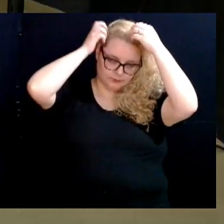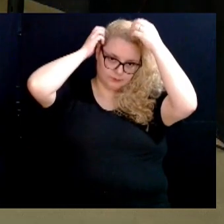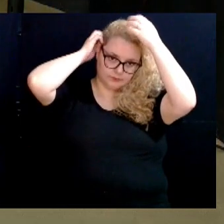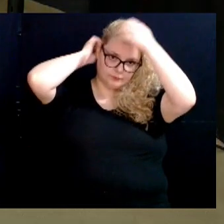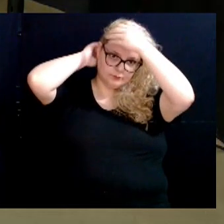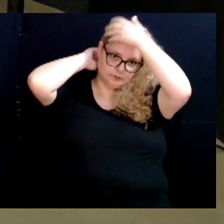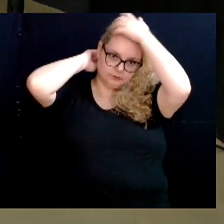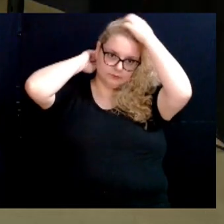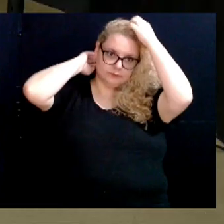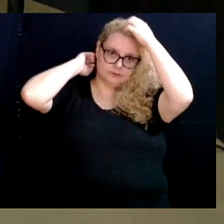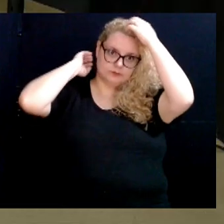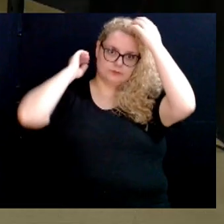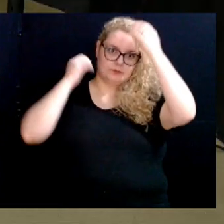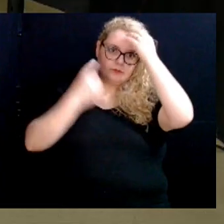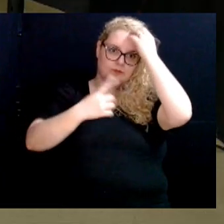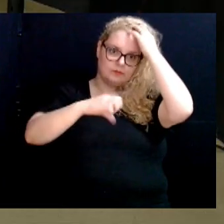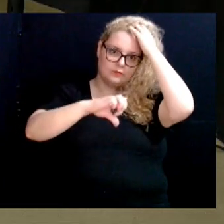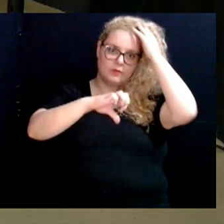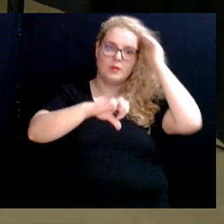pelo 19